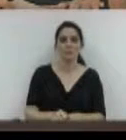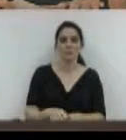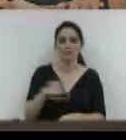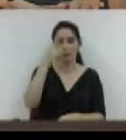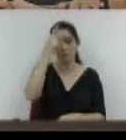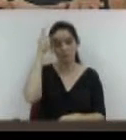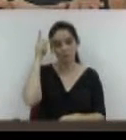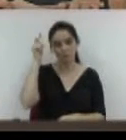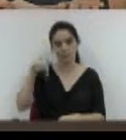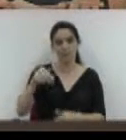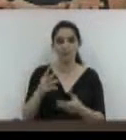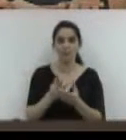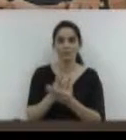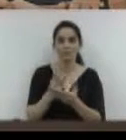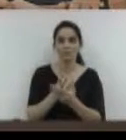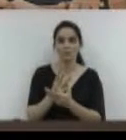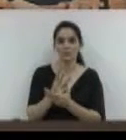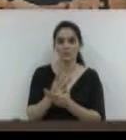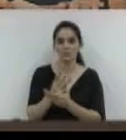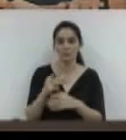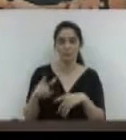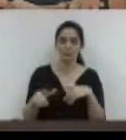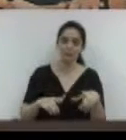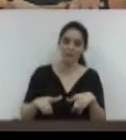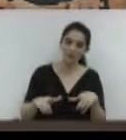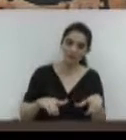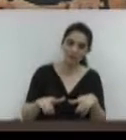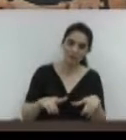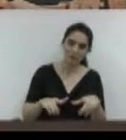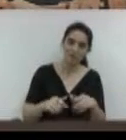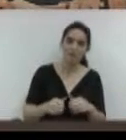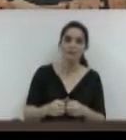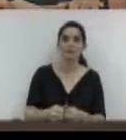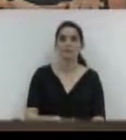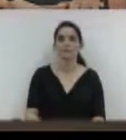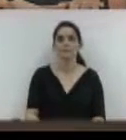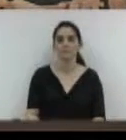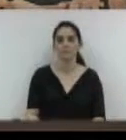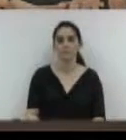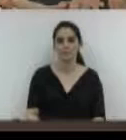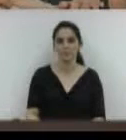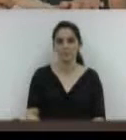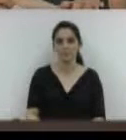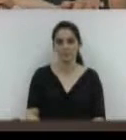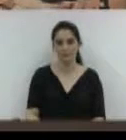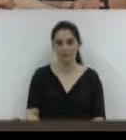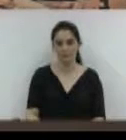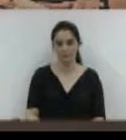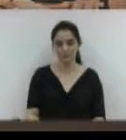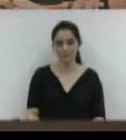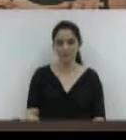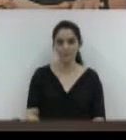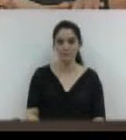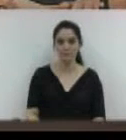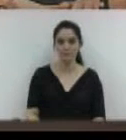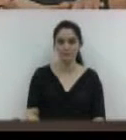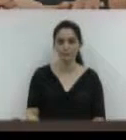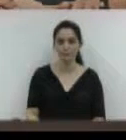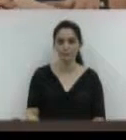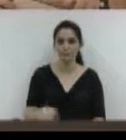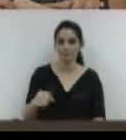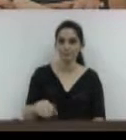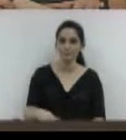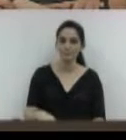suas funções administrativas e diretivas internas da Câmara Municipal de Limeira.